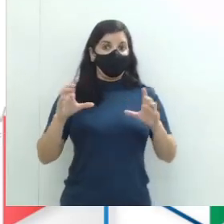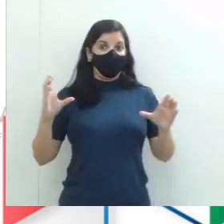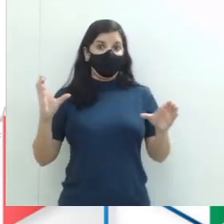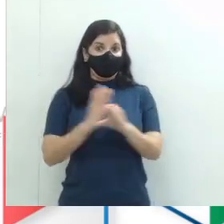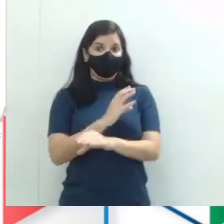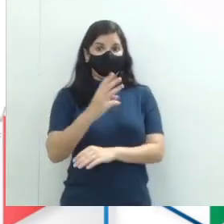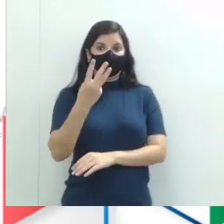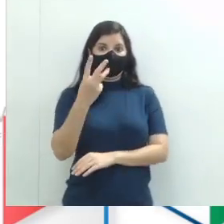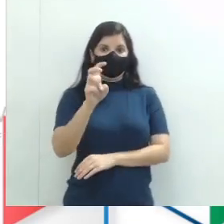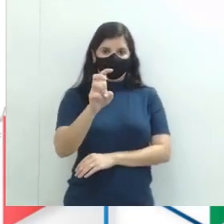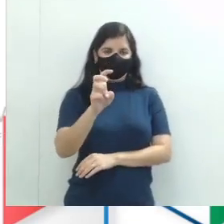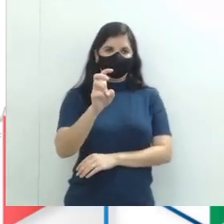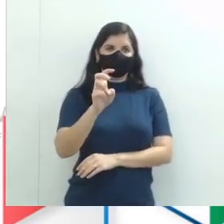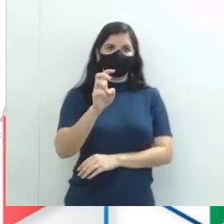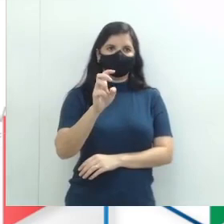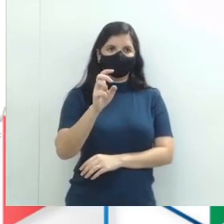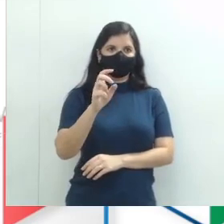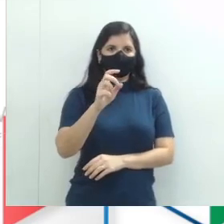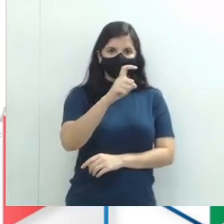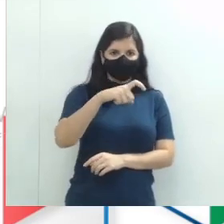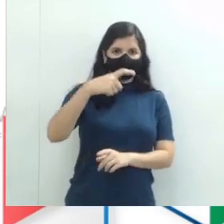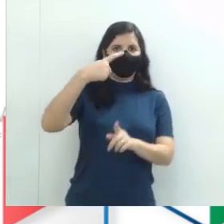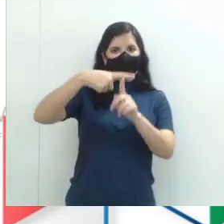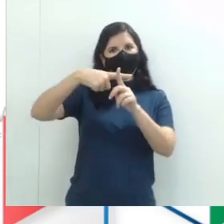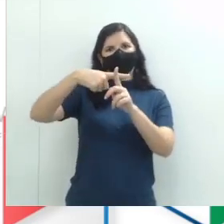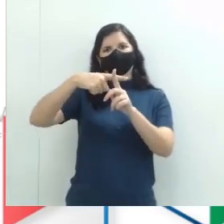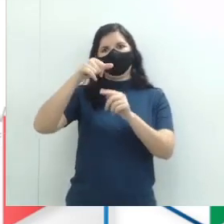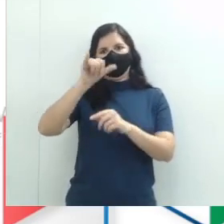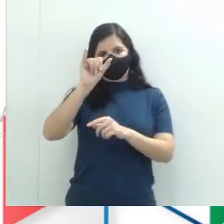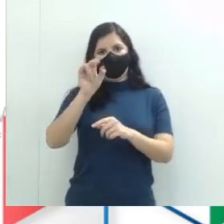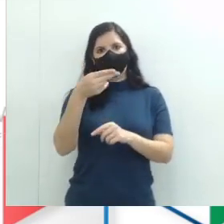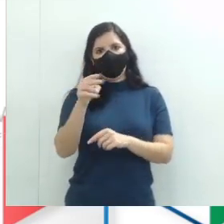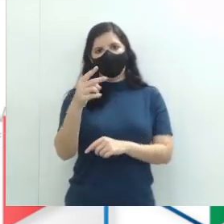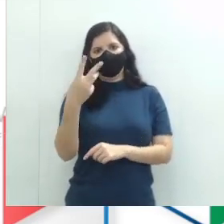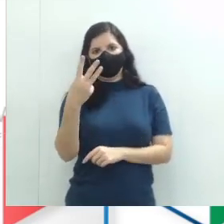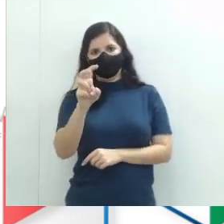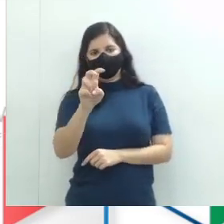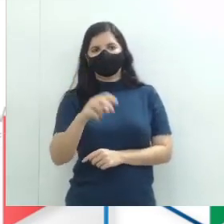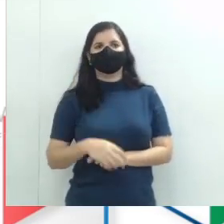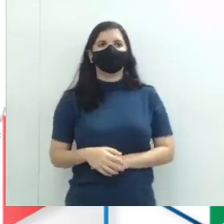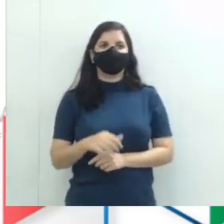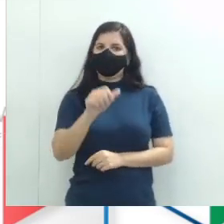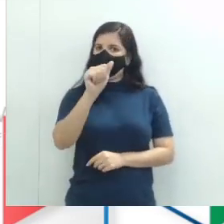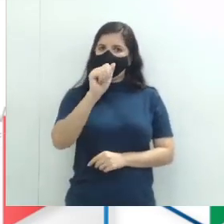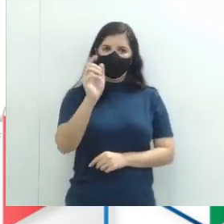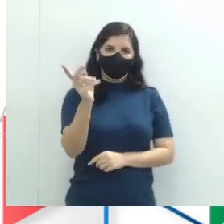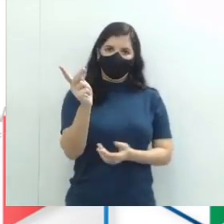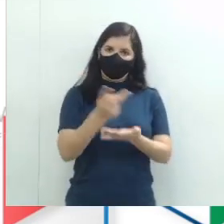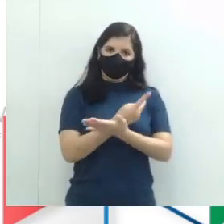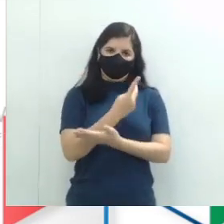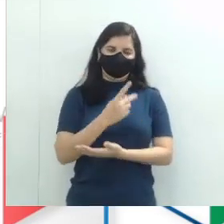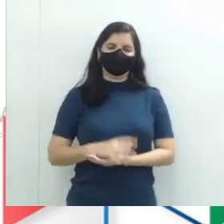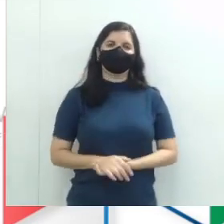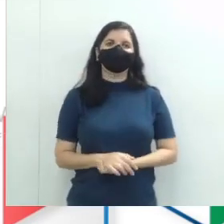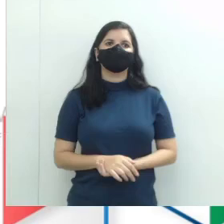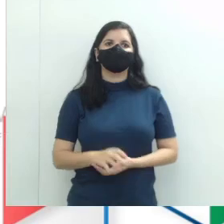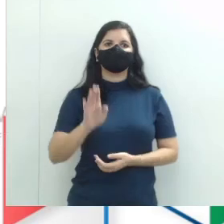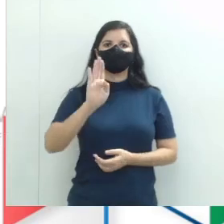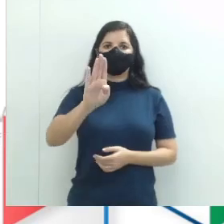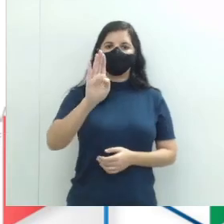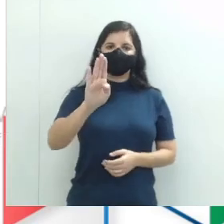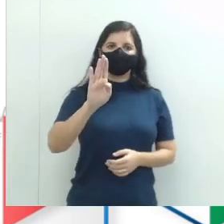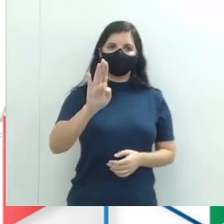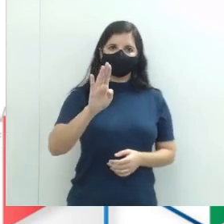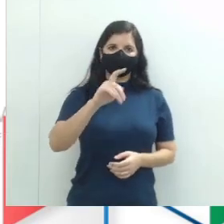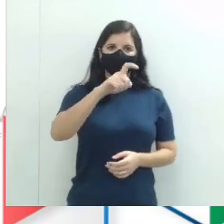completa é 35, só pode ser x mais y igual a 35. Letra A está fora. A letra